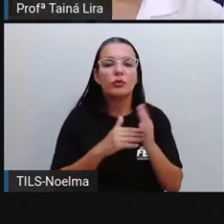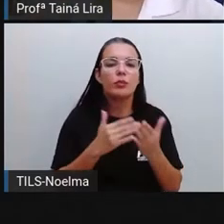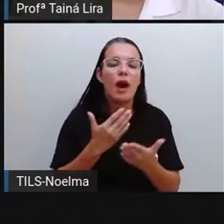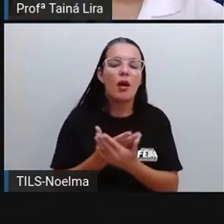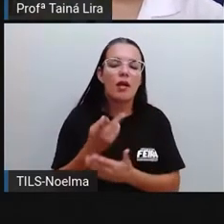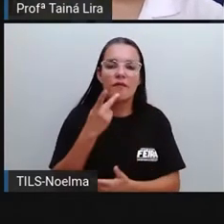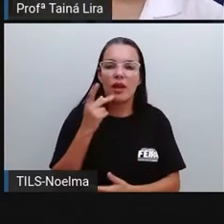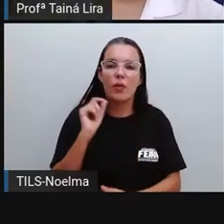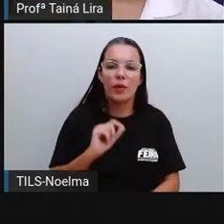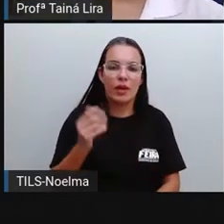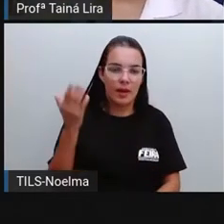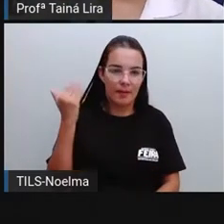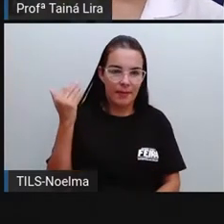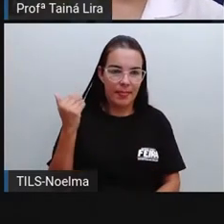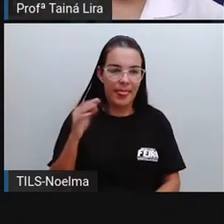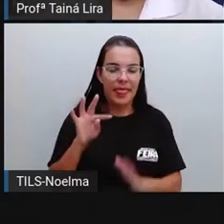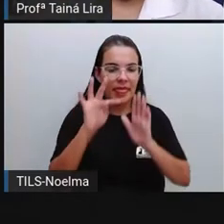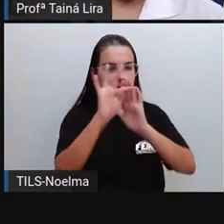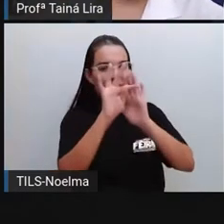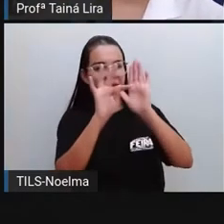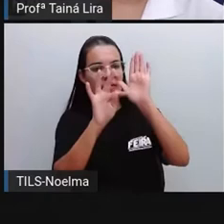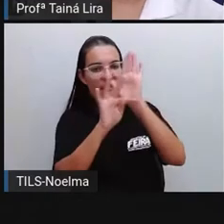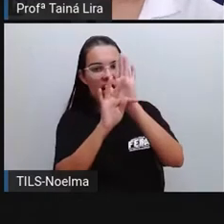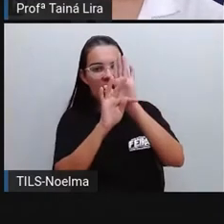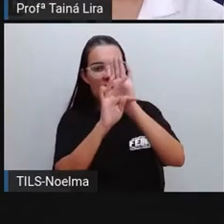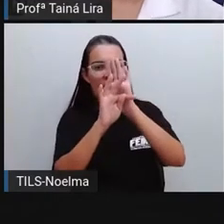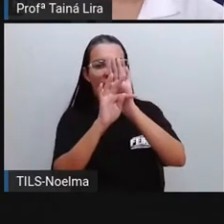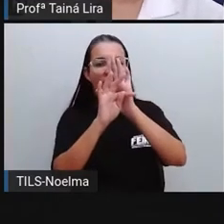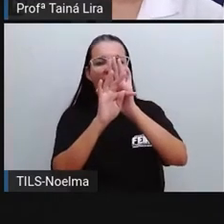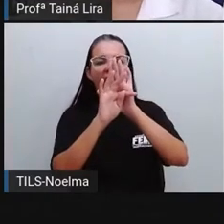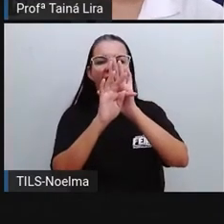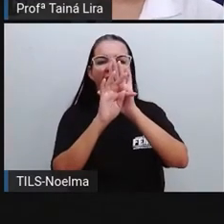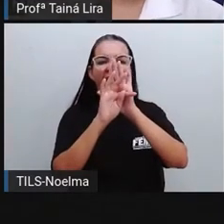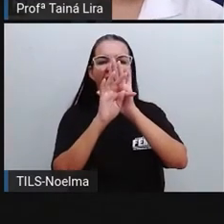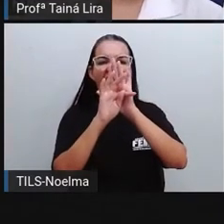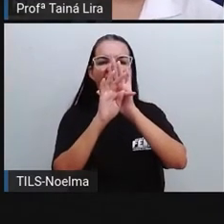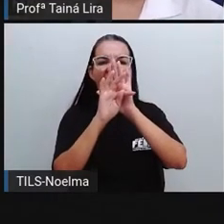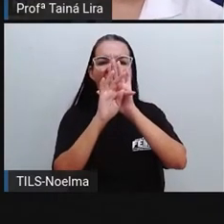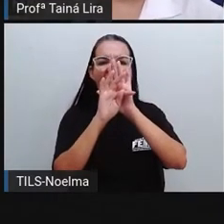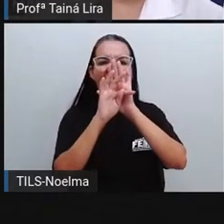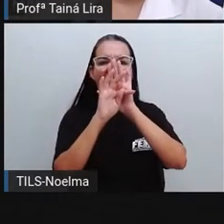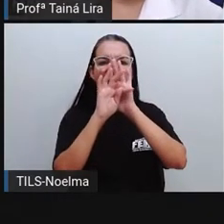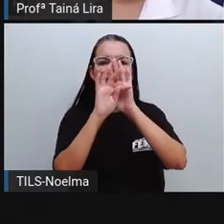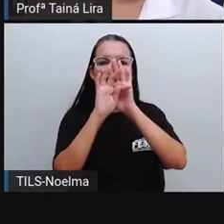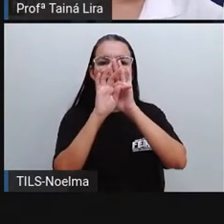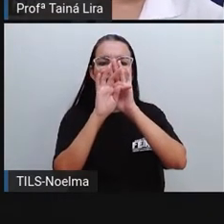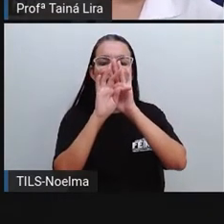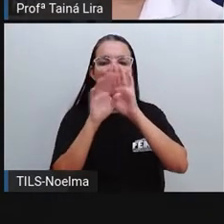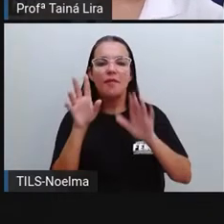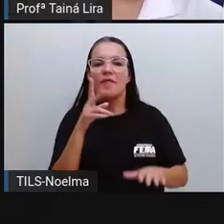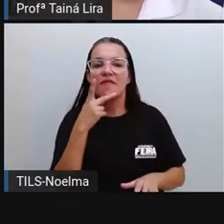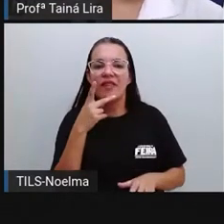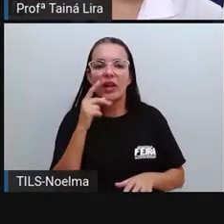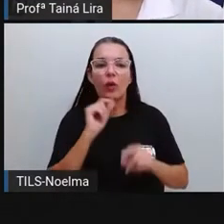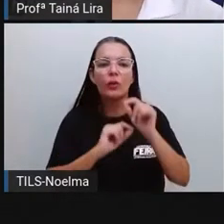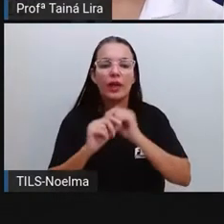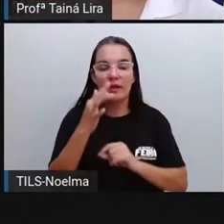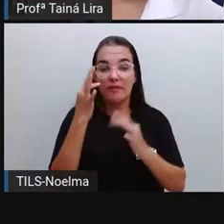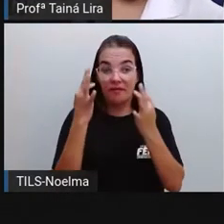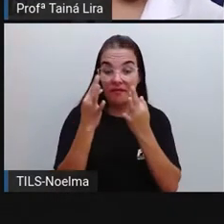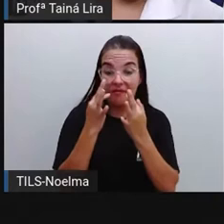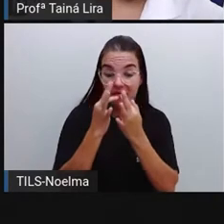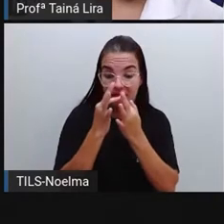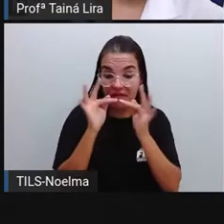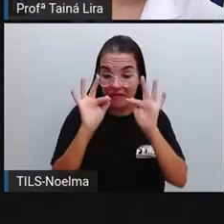falou sobre textos publicitários, a gente falou sobre a questão das frases, né, imperativas, que